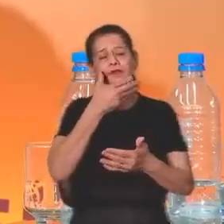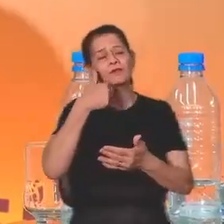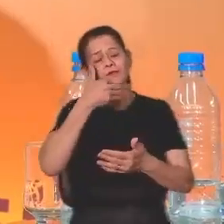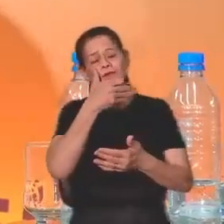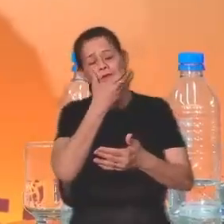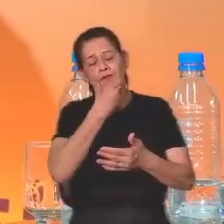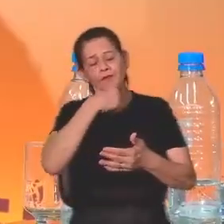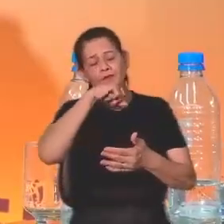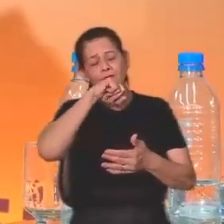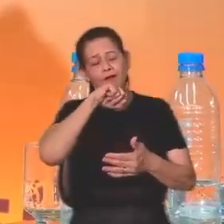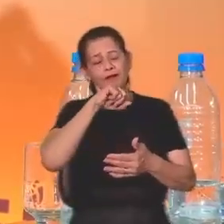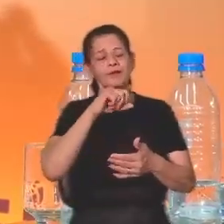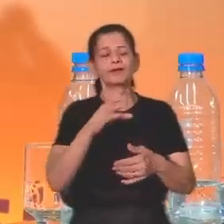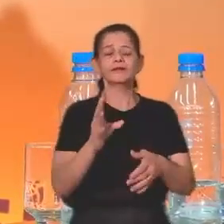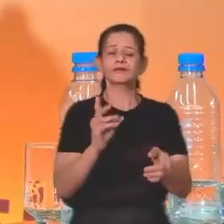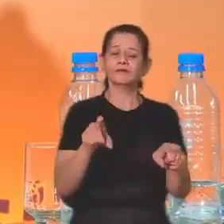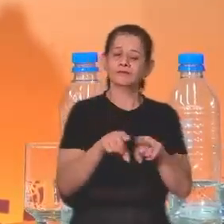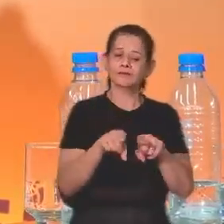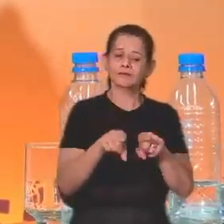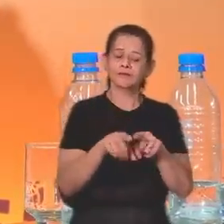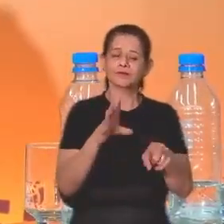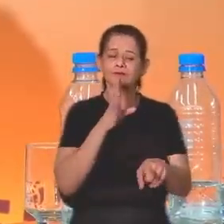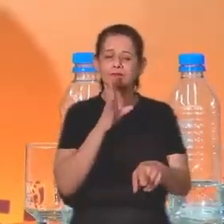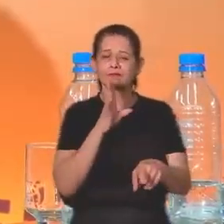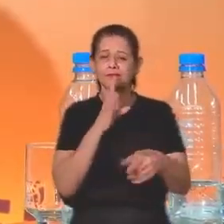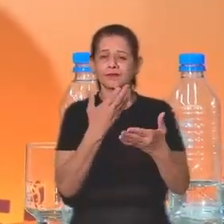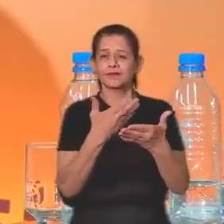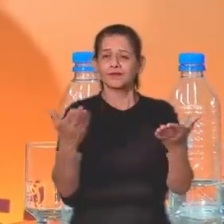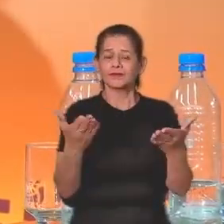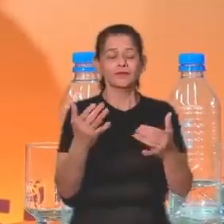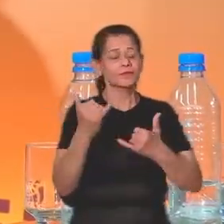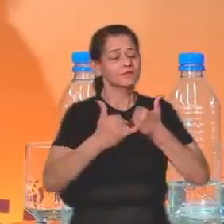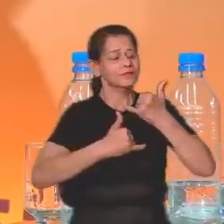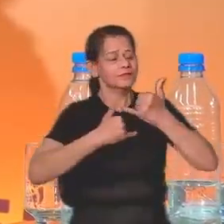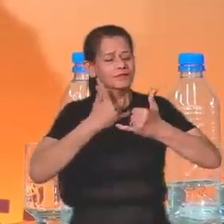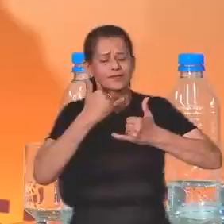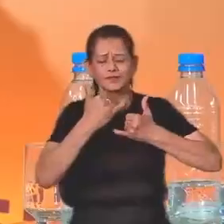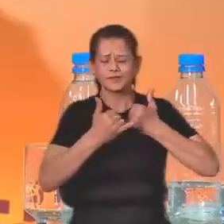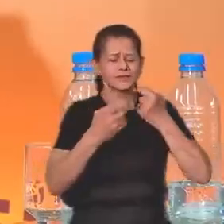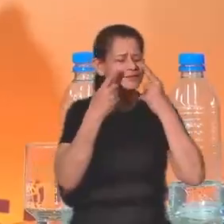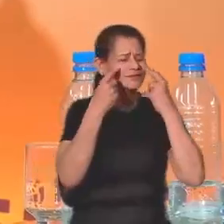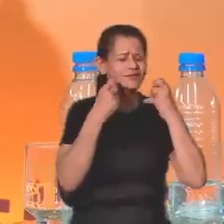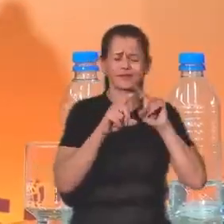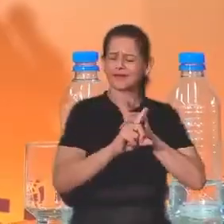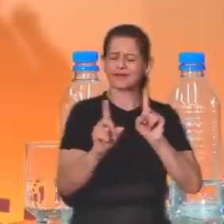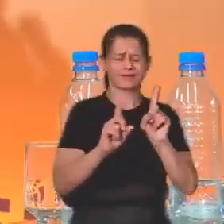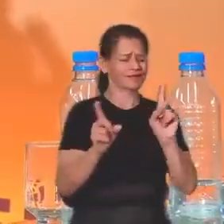não me deixam mentir. Meu pai até brincava comigo, né? Chora! E eu